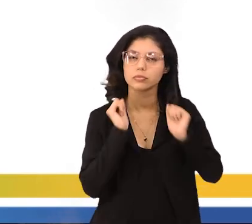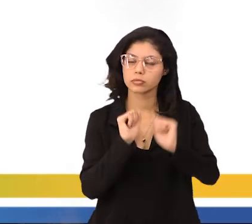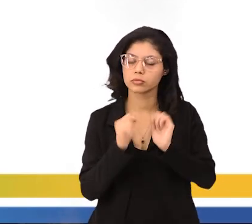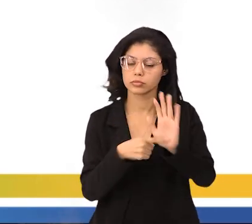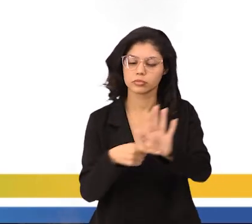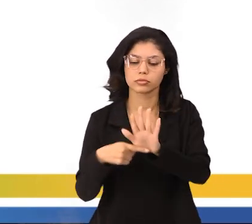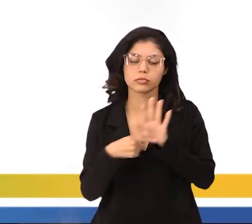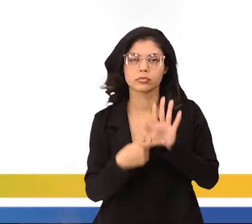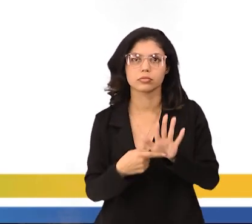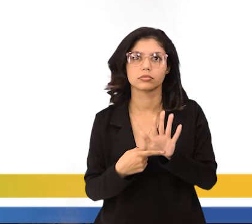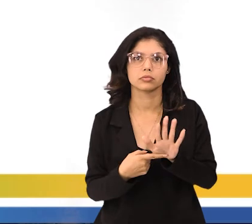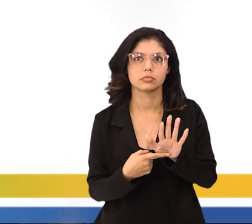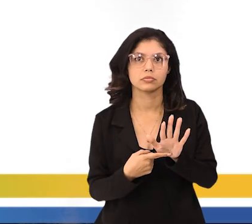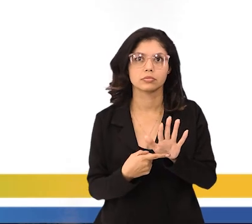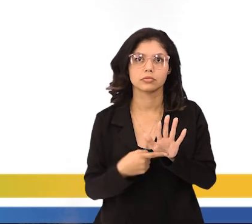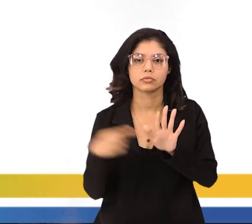podemos